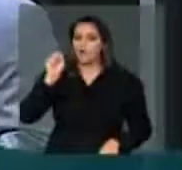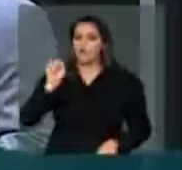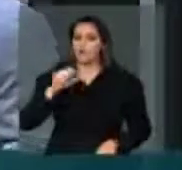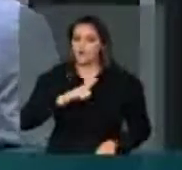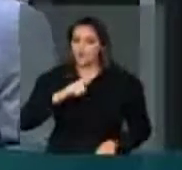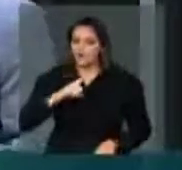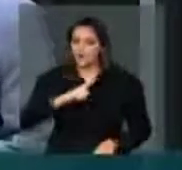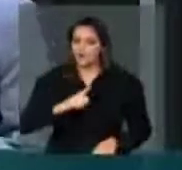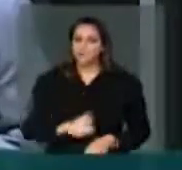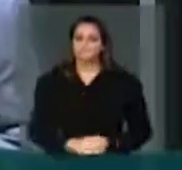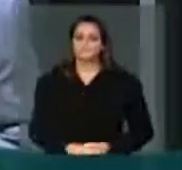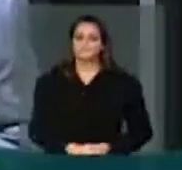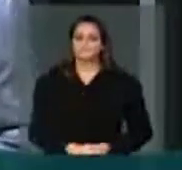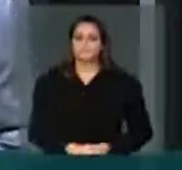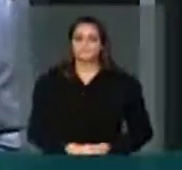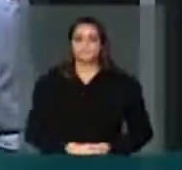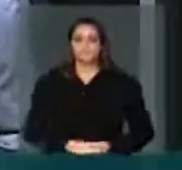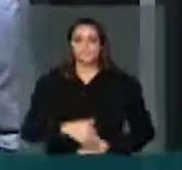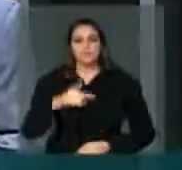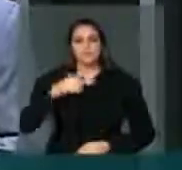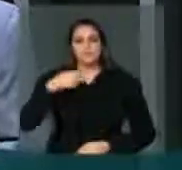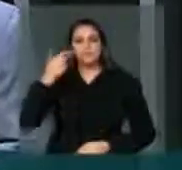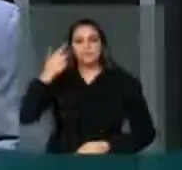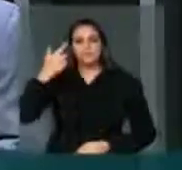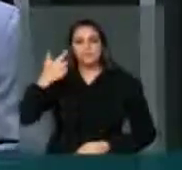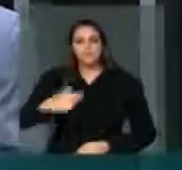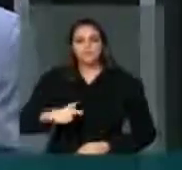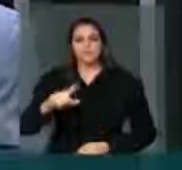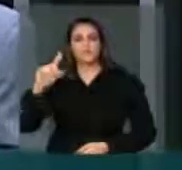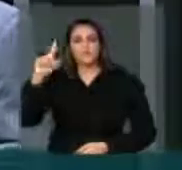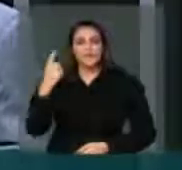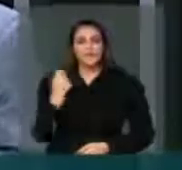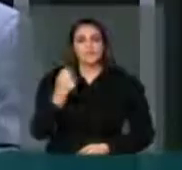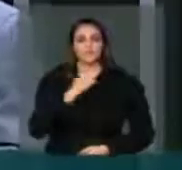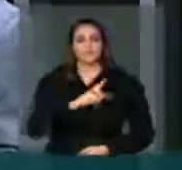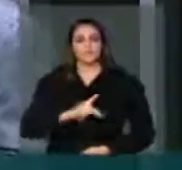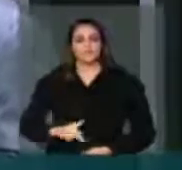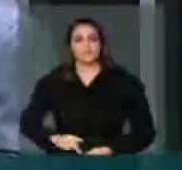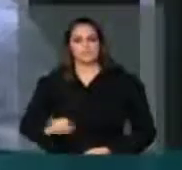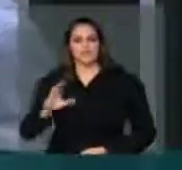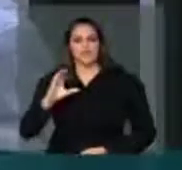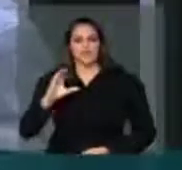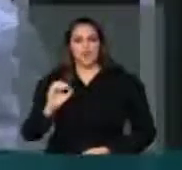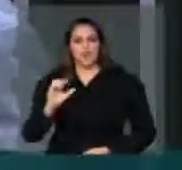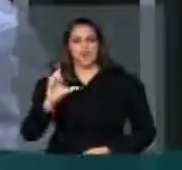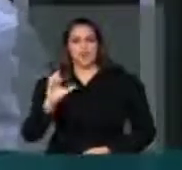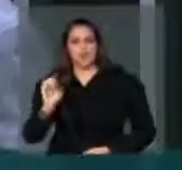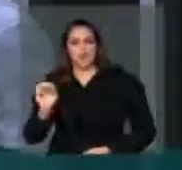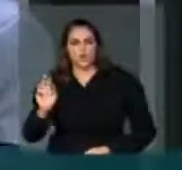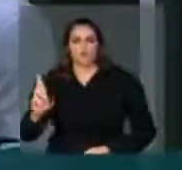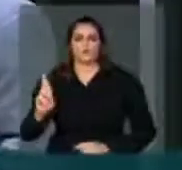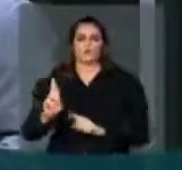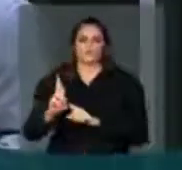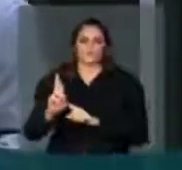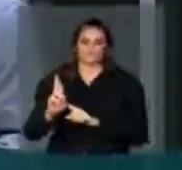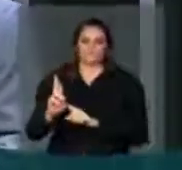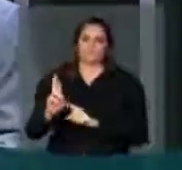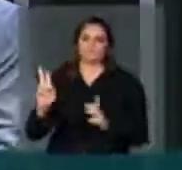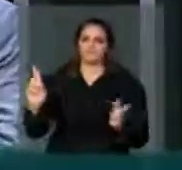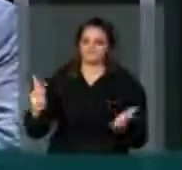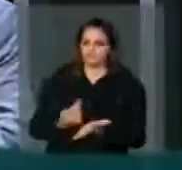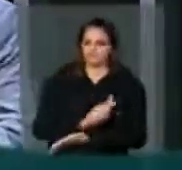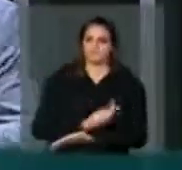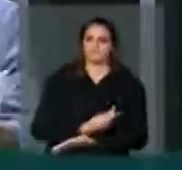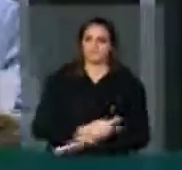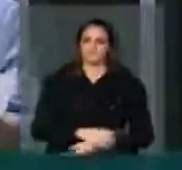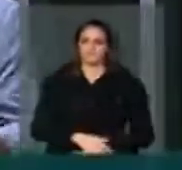Volto a me referir ao caso do ex-presidente Collor. Foi caçado por uma Elba. Nós